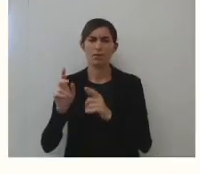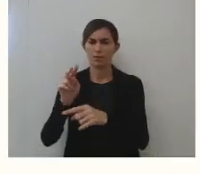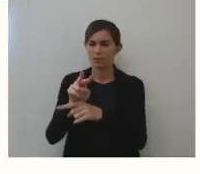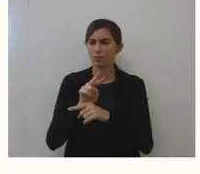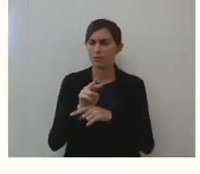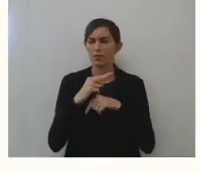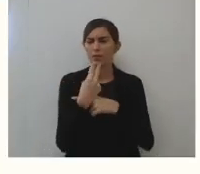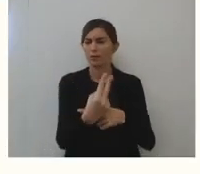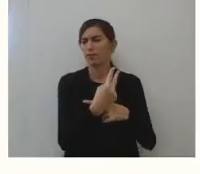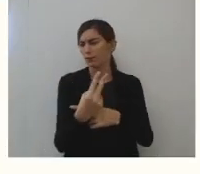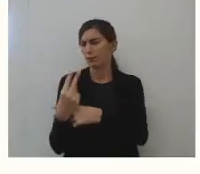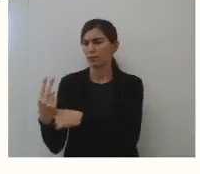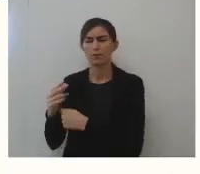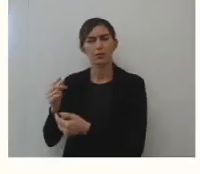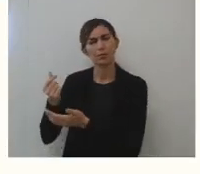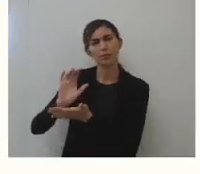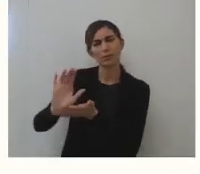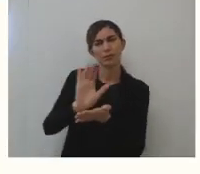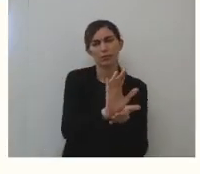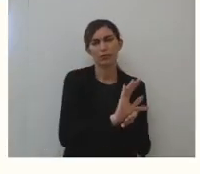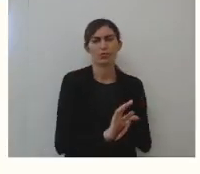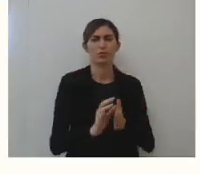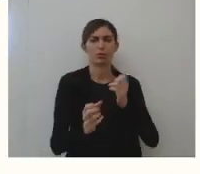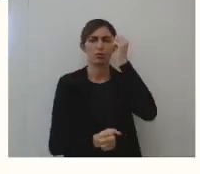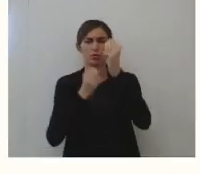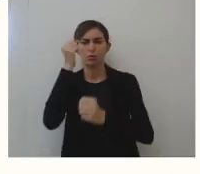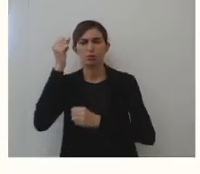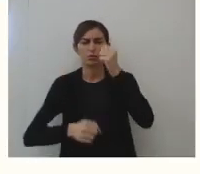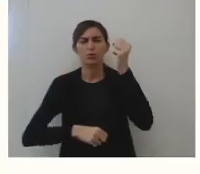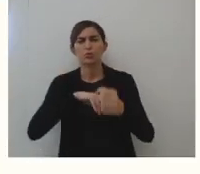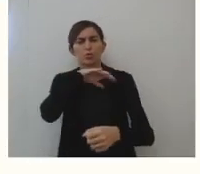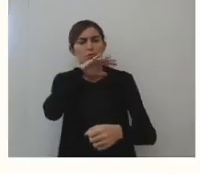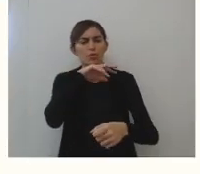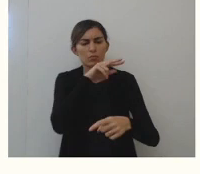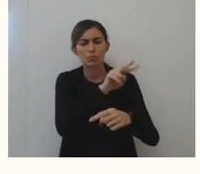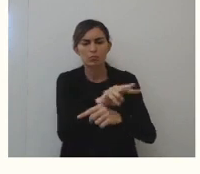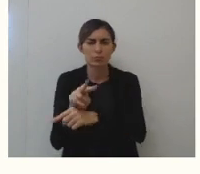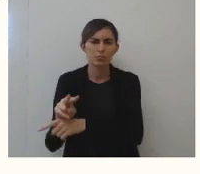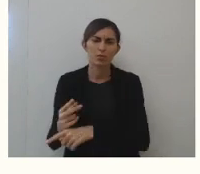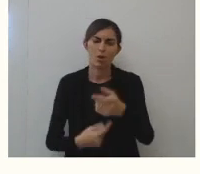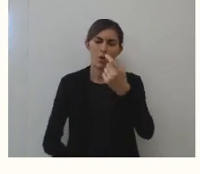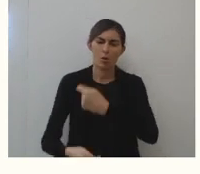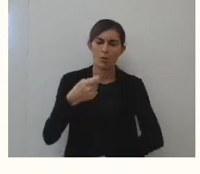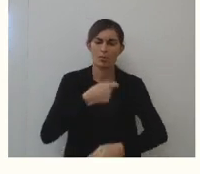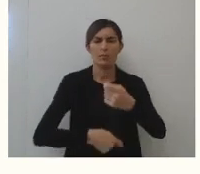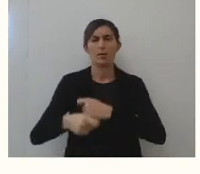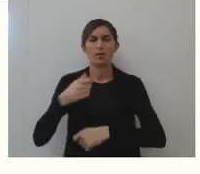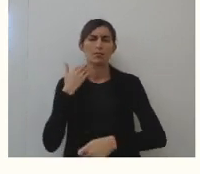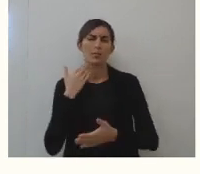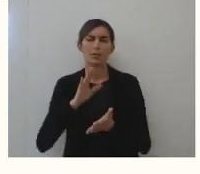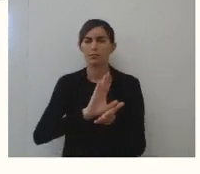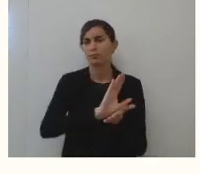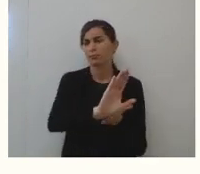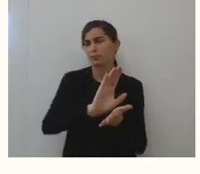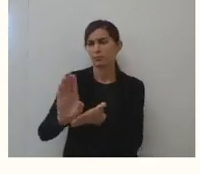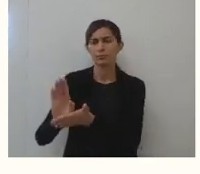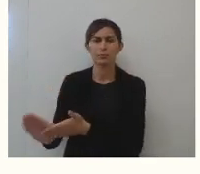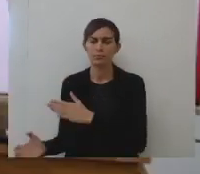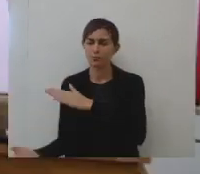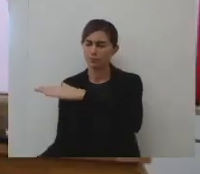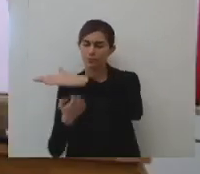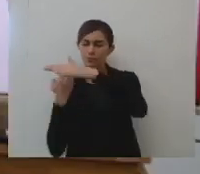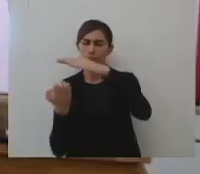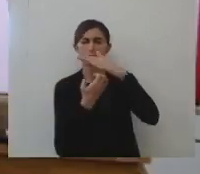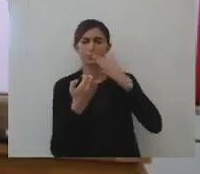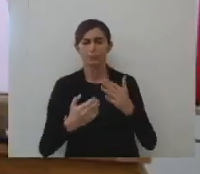financiamentos à agricultura, à indústria, à pecuária e ao comércio. É basicamente o que a gente tem hoje, né? Os bancos eles financiam essas empresas